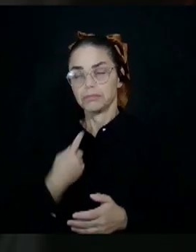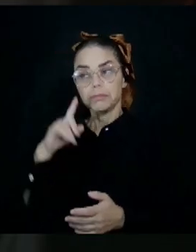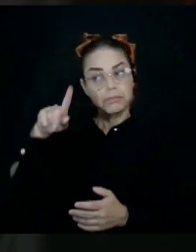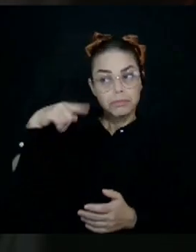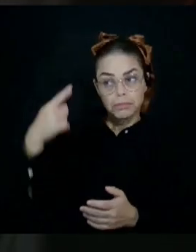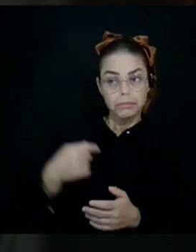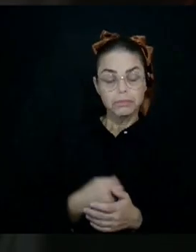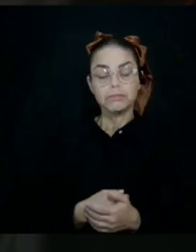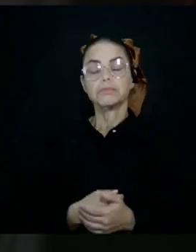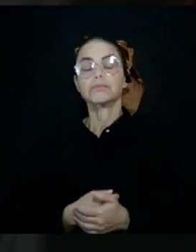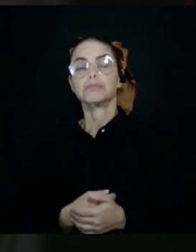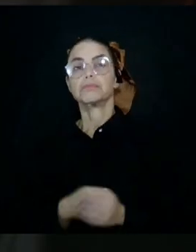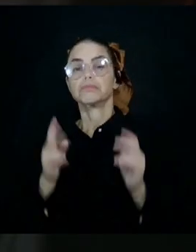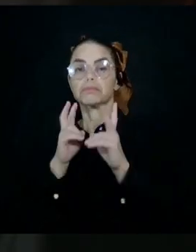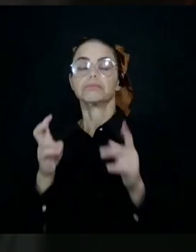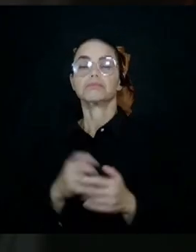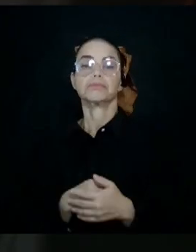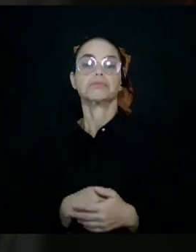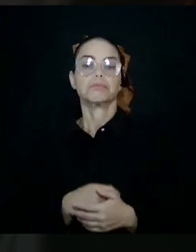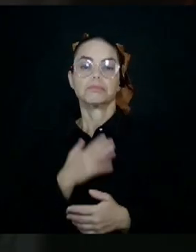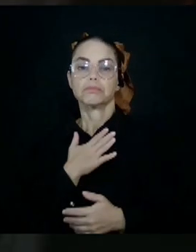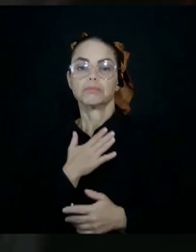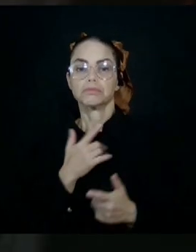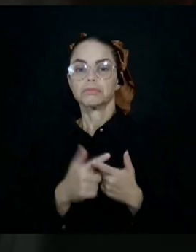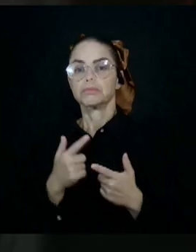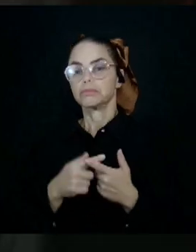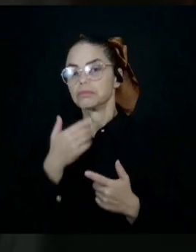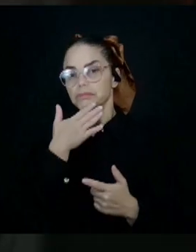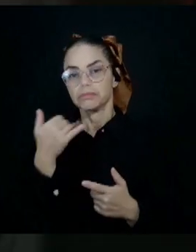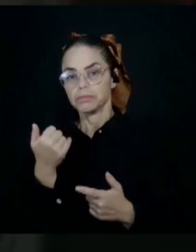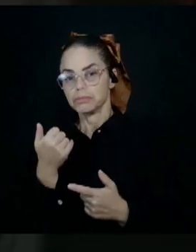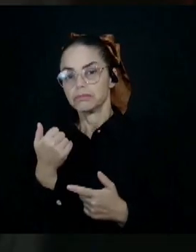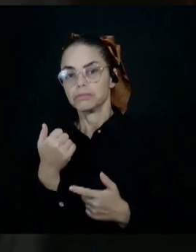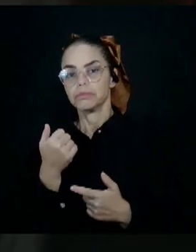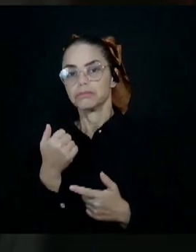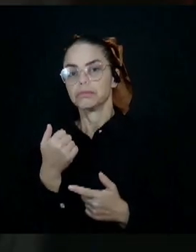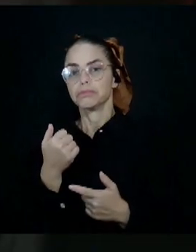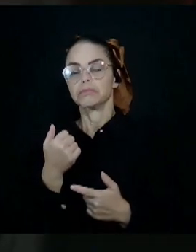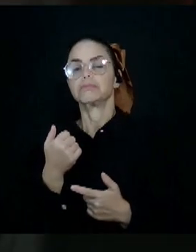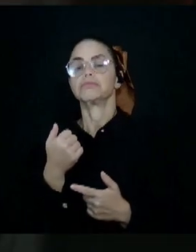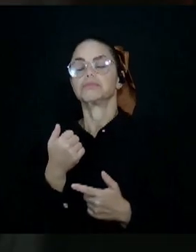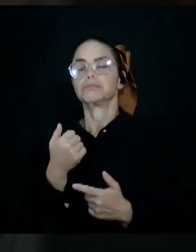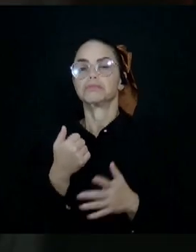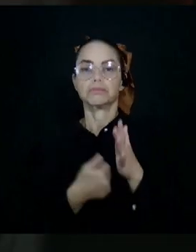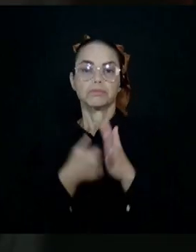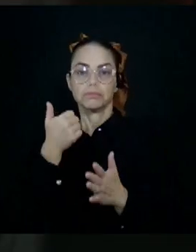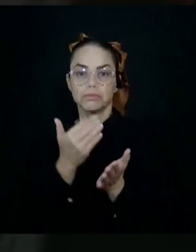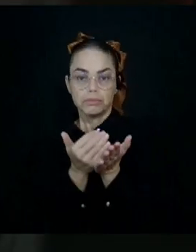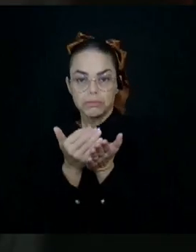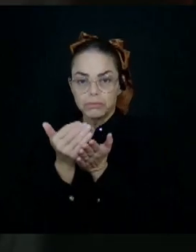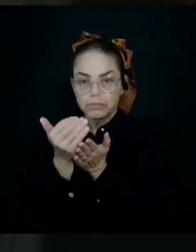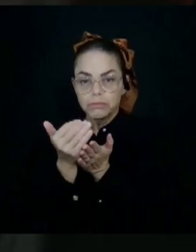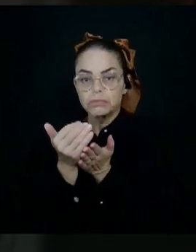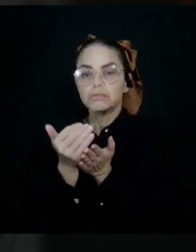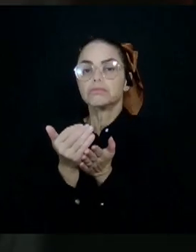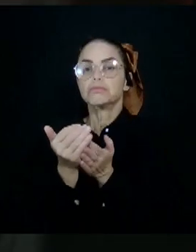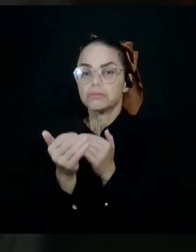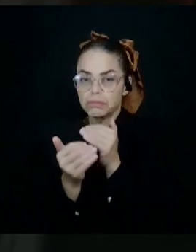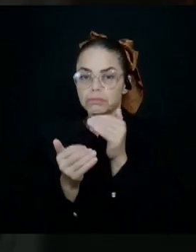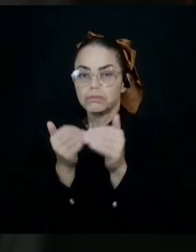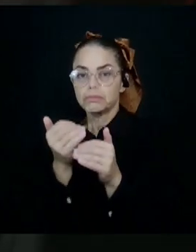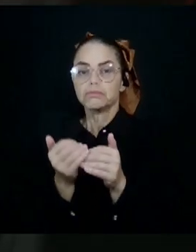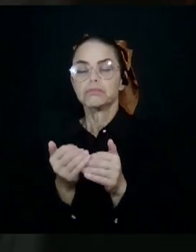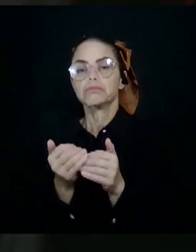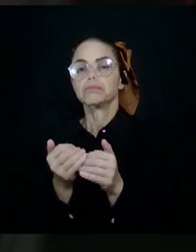de rótulos, então, qual que é a melhor forma e o primeiro passo, né, para que a gente possa começar a se libertar